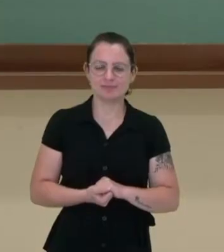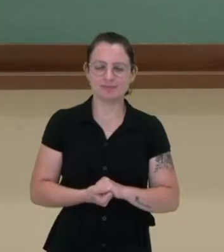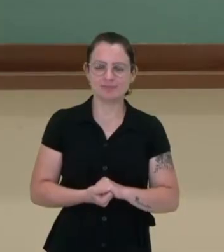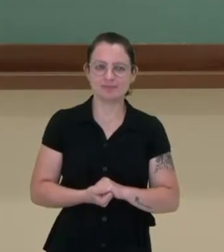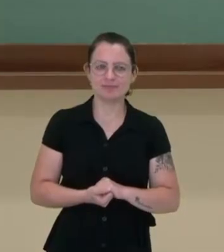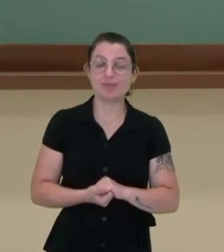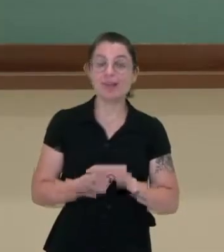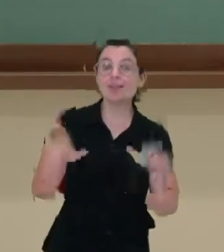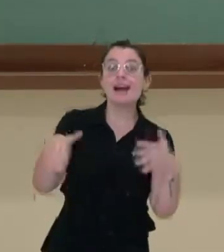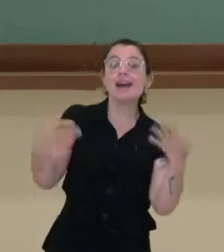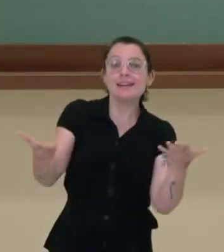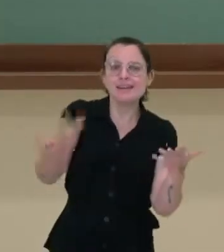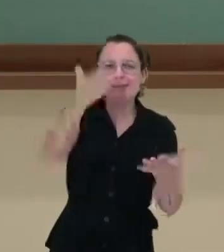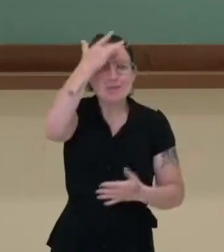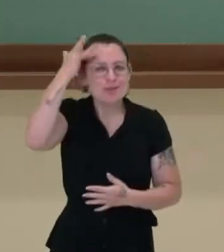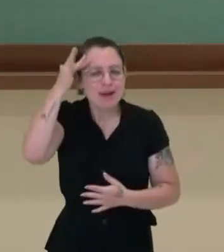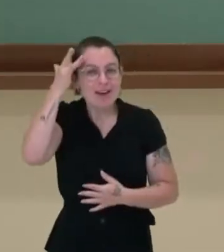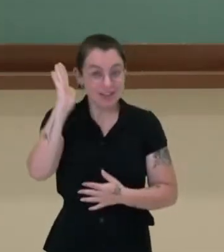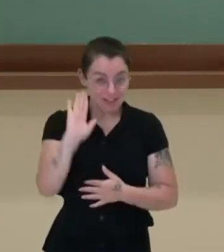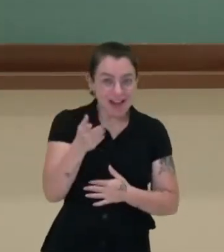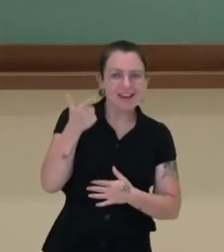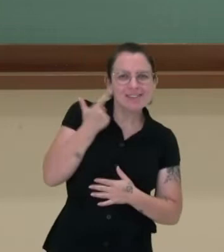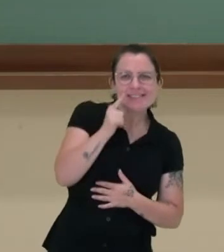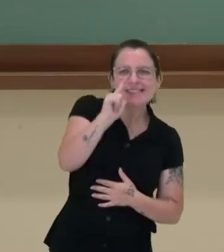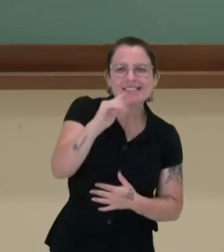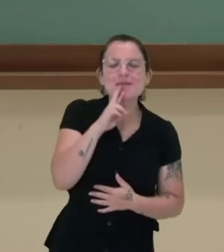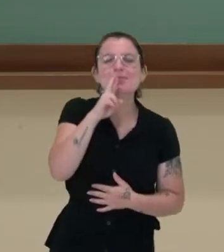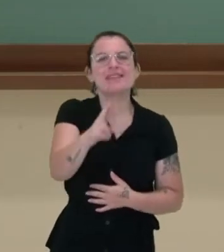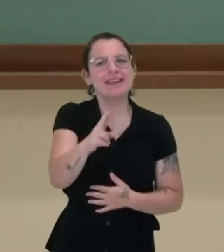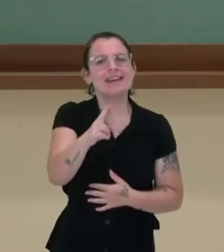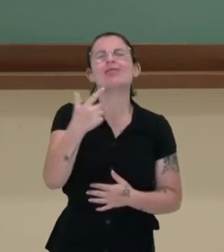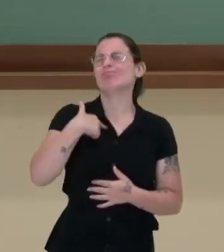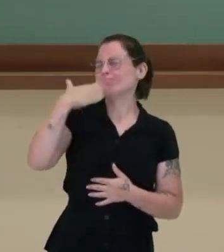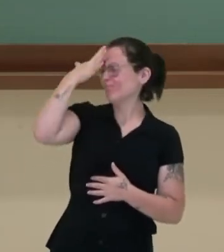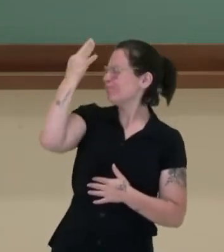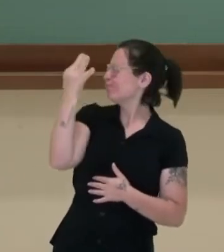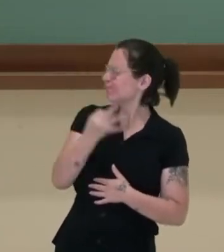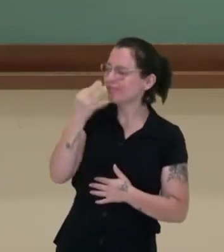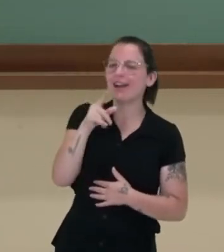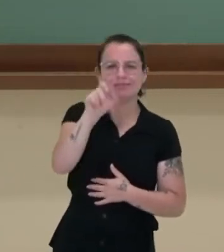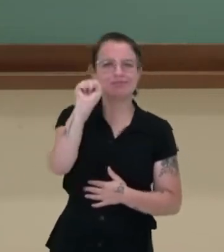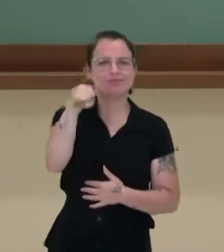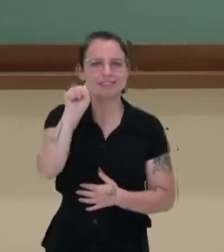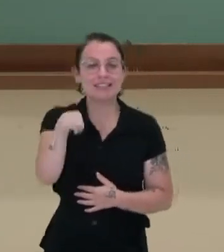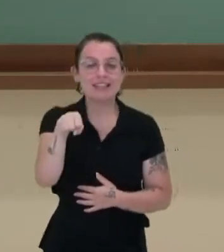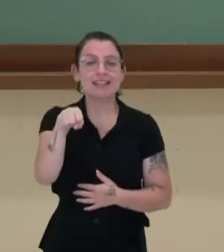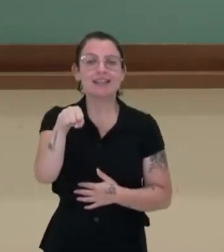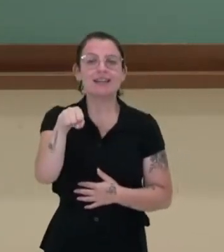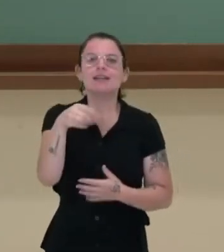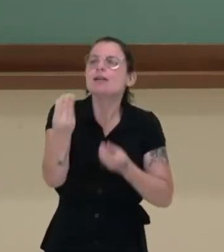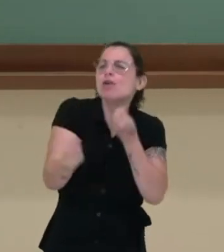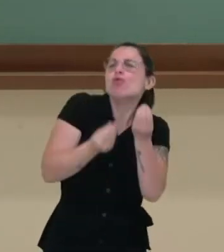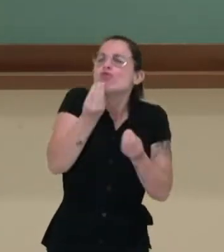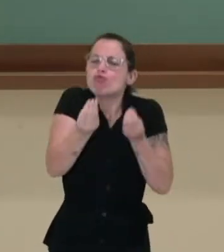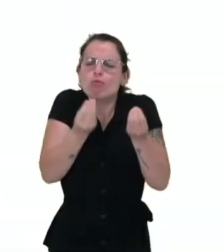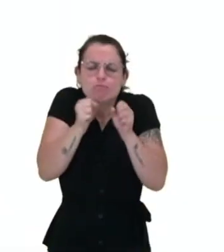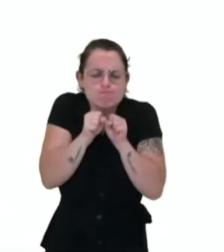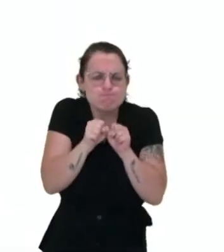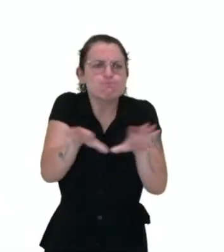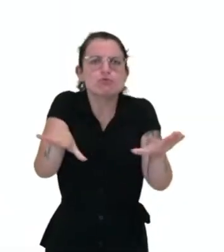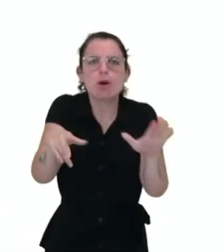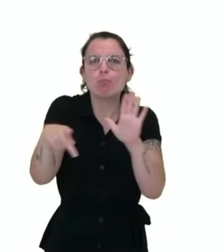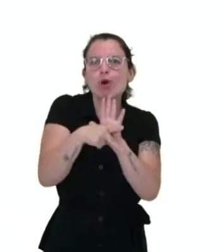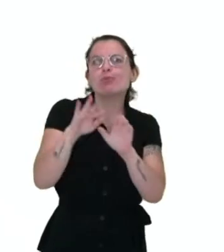E aí, pessoal, conseguiram responder? Eu tenho certeza que sim. Então, como ocorre a transmissão